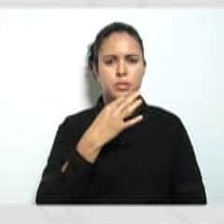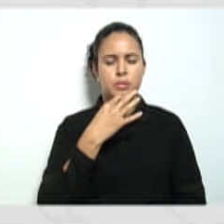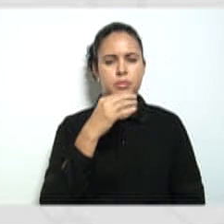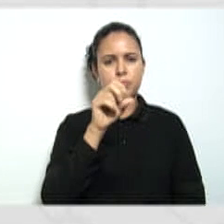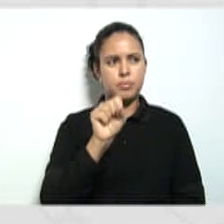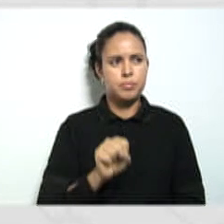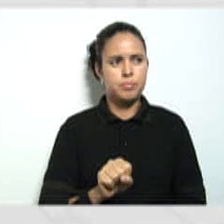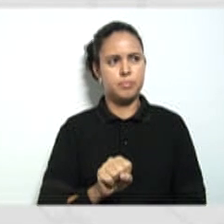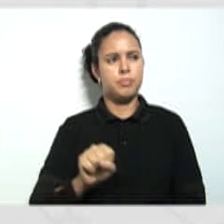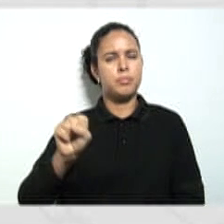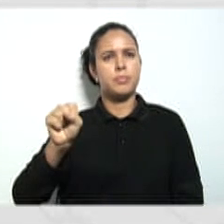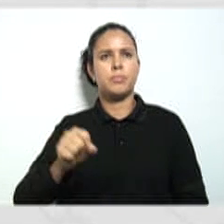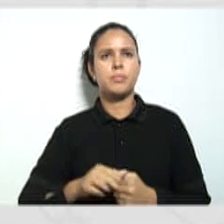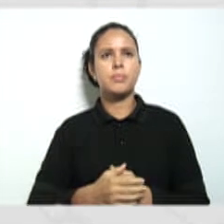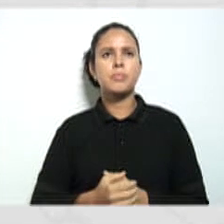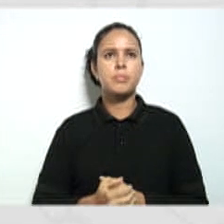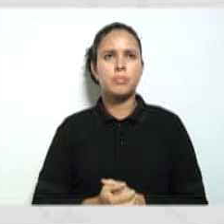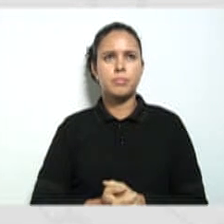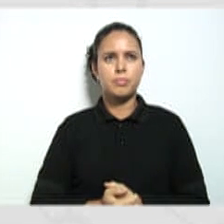Dentre outras.